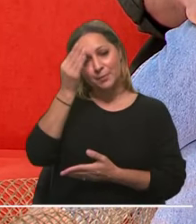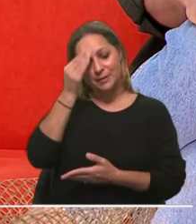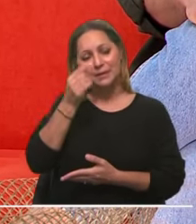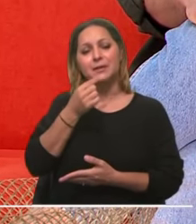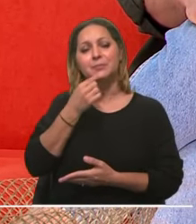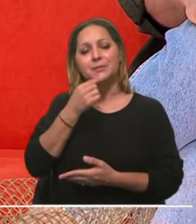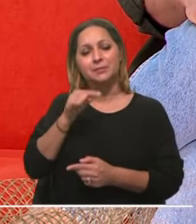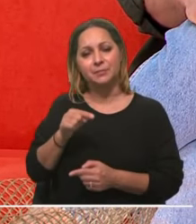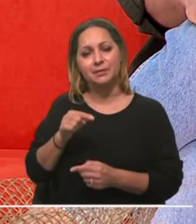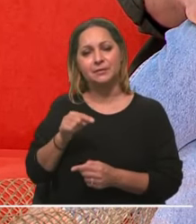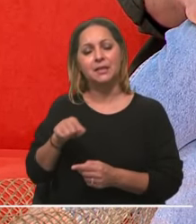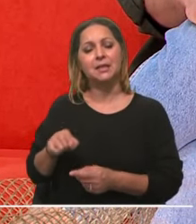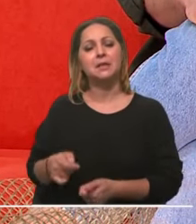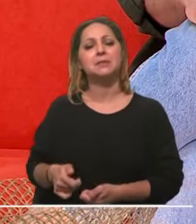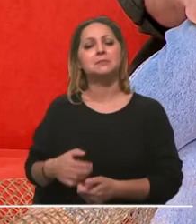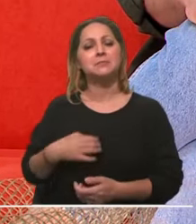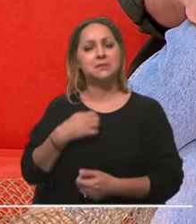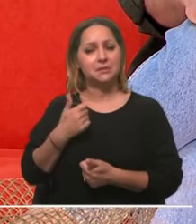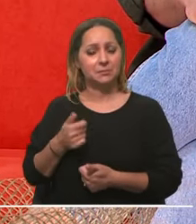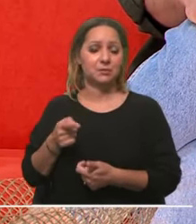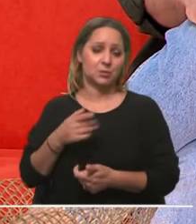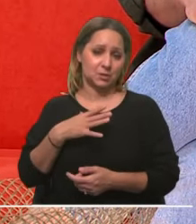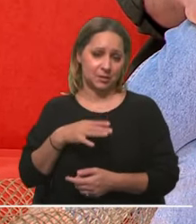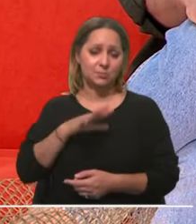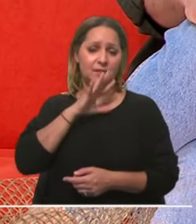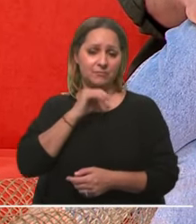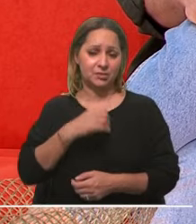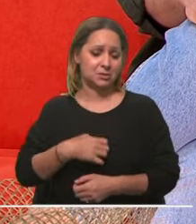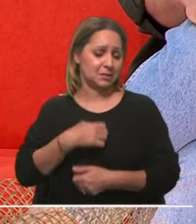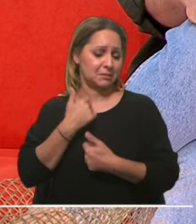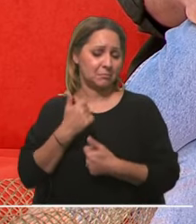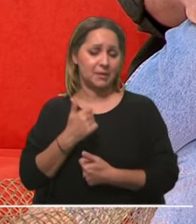perceber onde é que ele está que nós queremos que os filhos estejam confortáveis e felizes